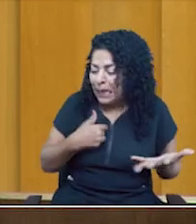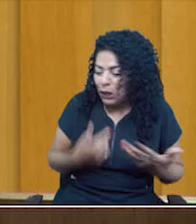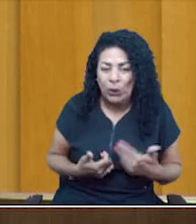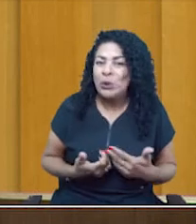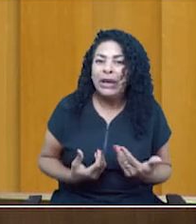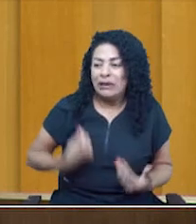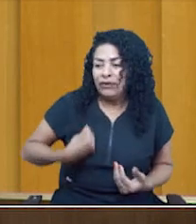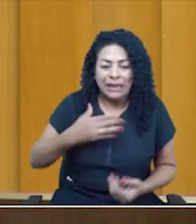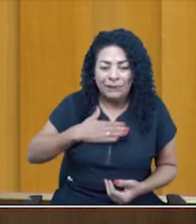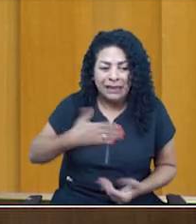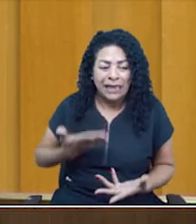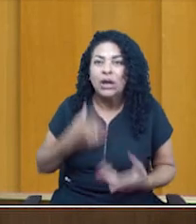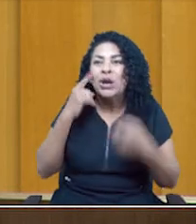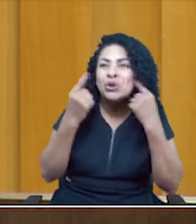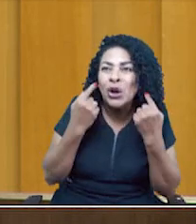está aí.